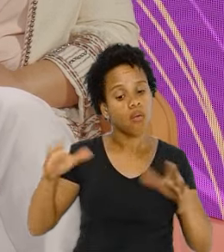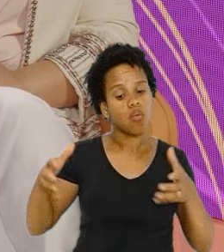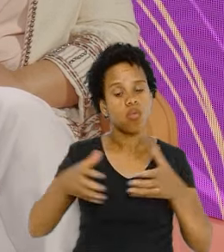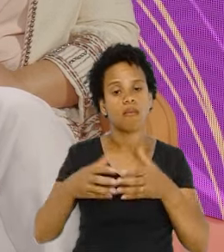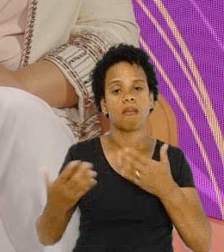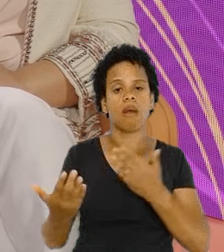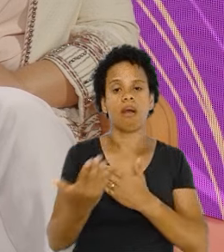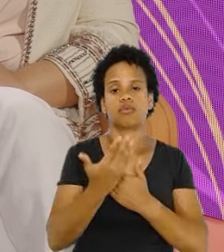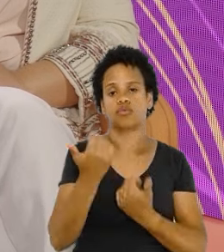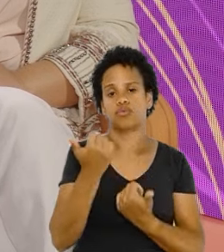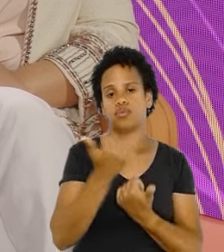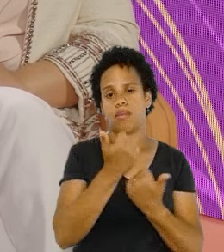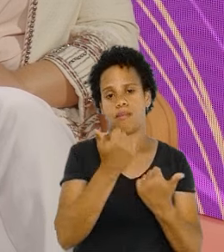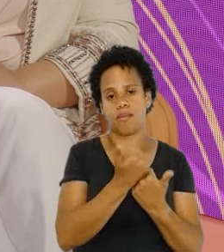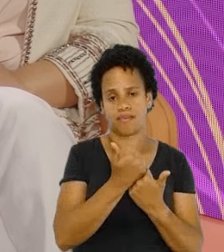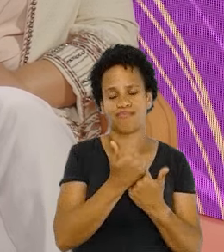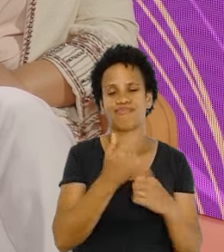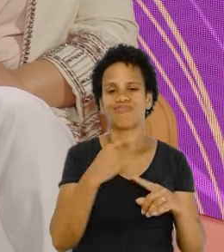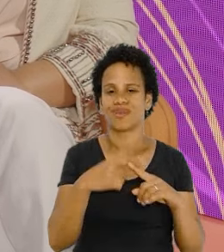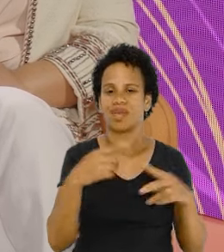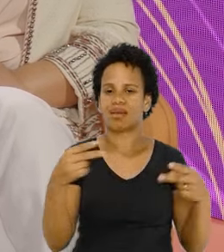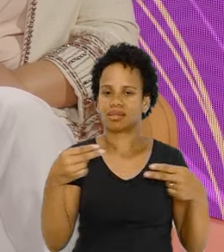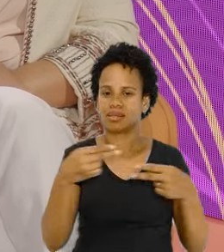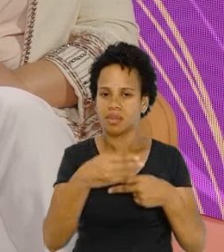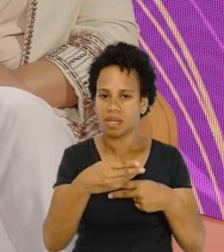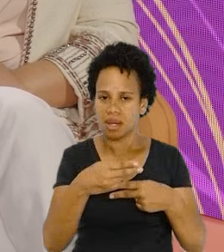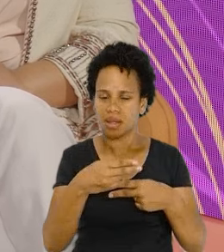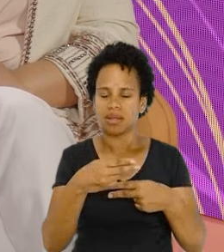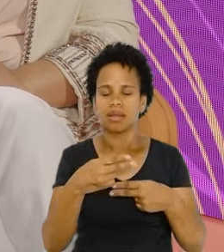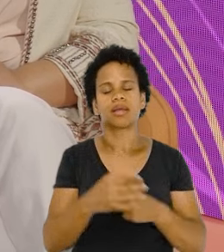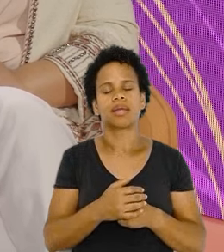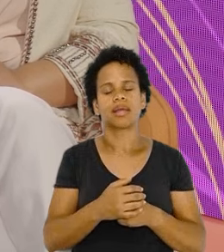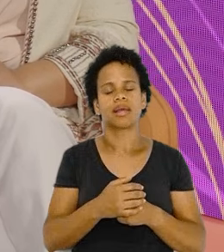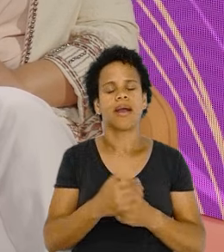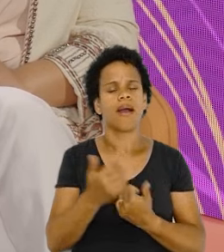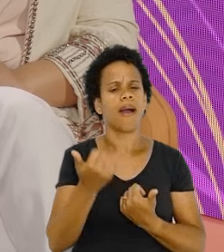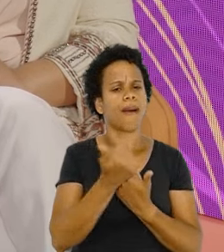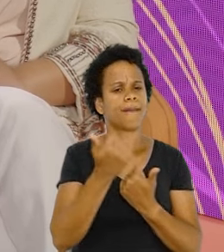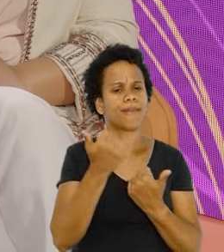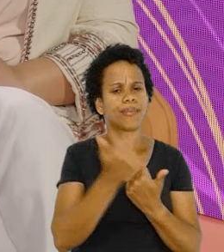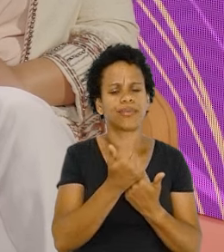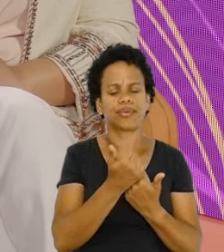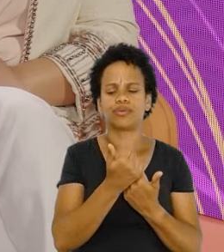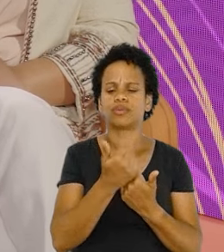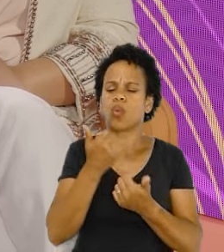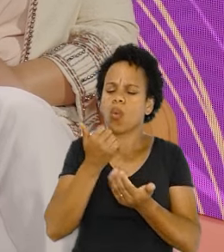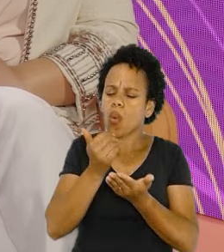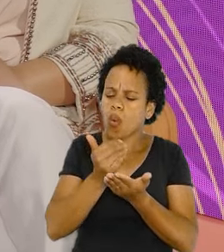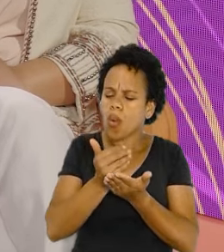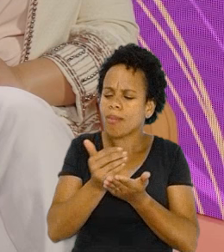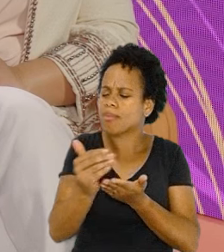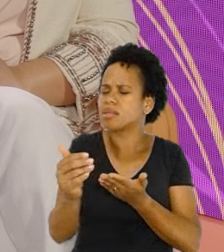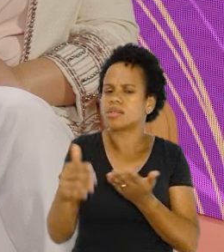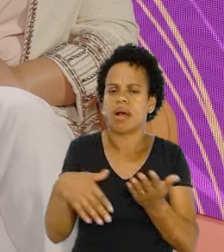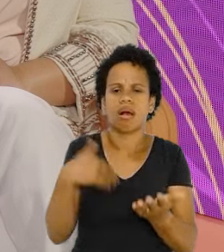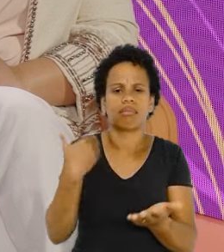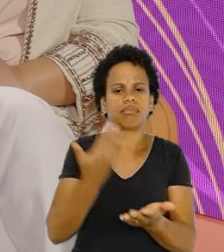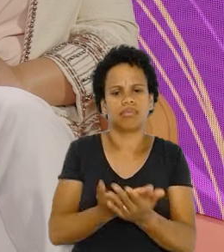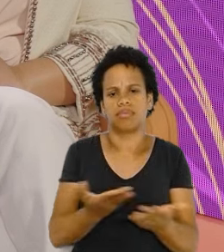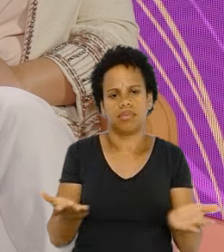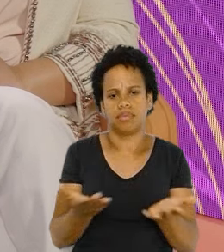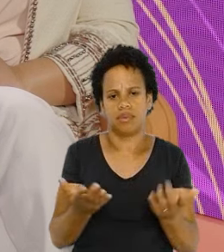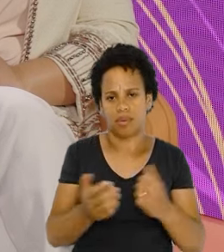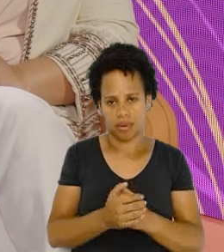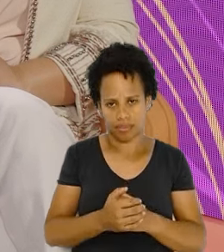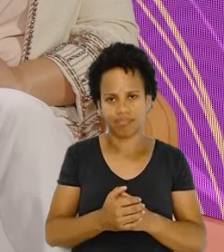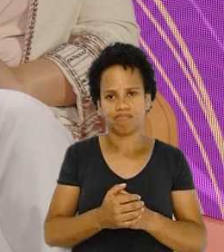né porque a o sebrai e não é nem o o sebrai ele me apoiou desde o início ele me apoiou sabe então